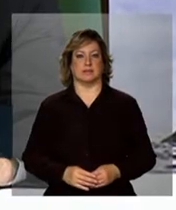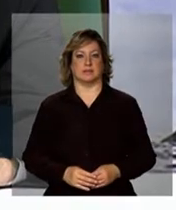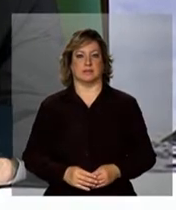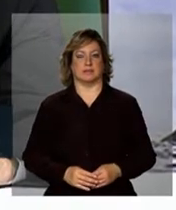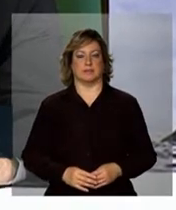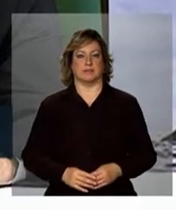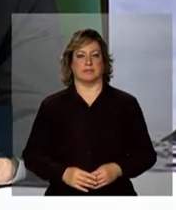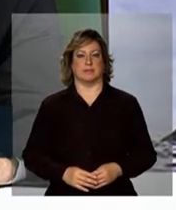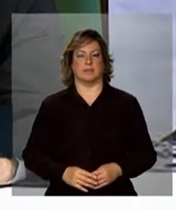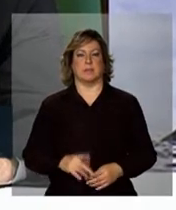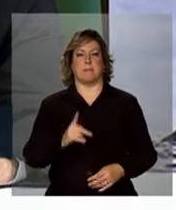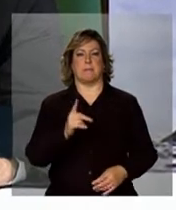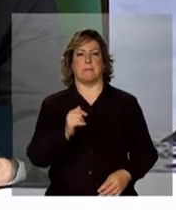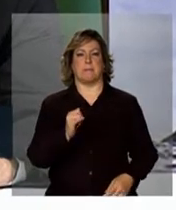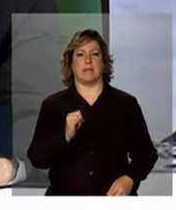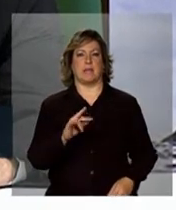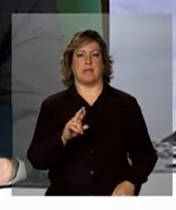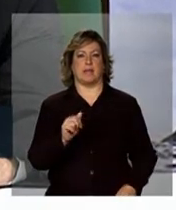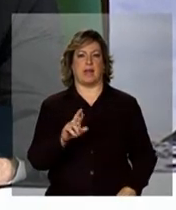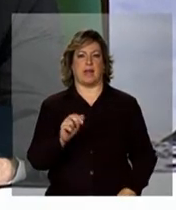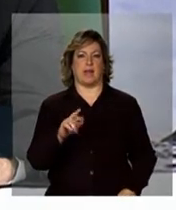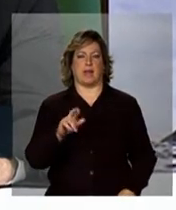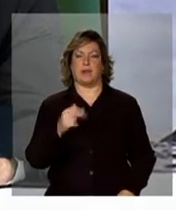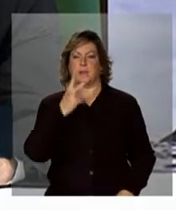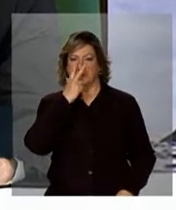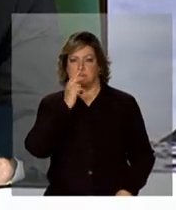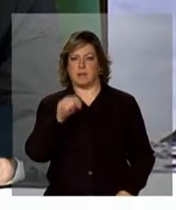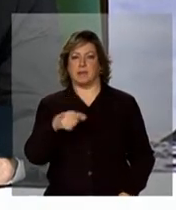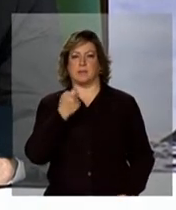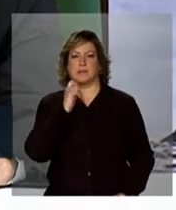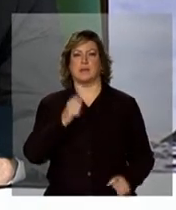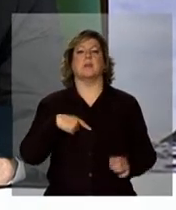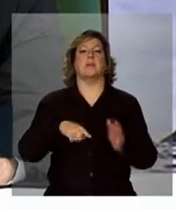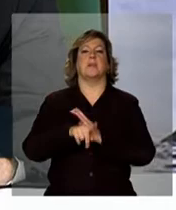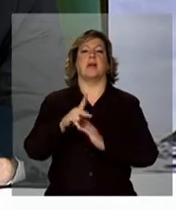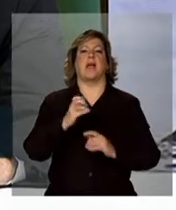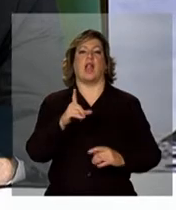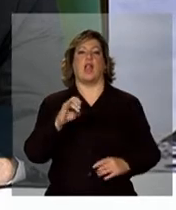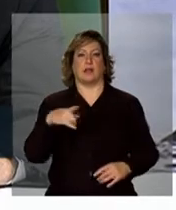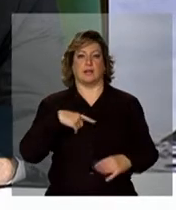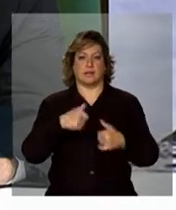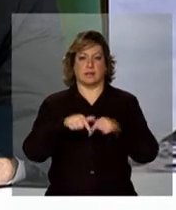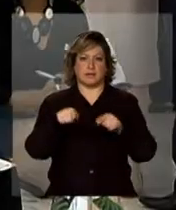se não me engano, pirarara, cadê o nosso Eloy? Está aí o Eloy?